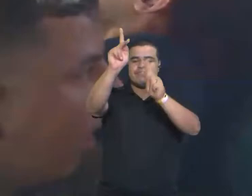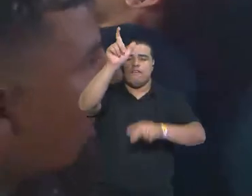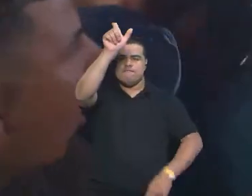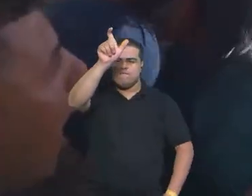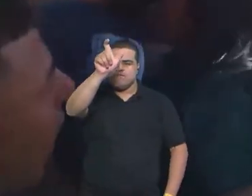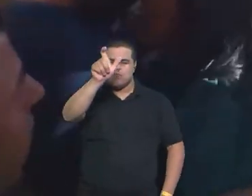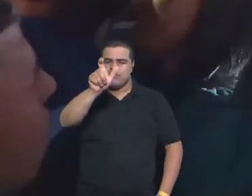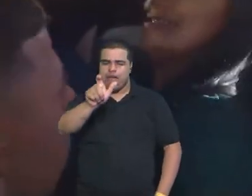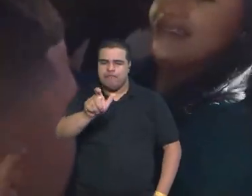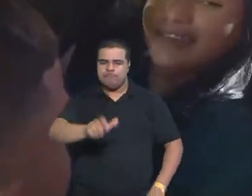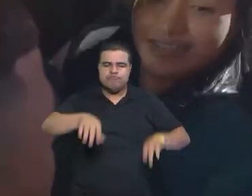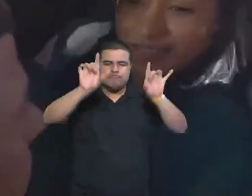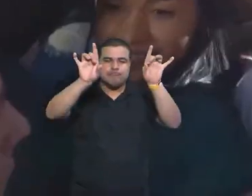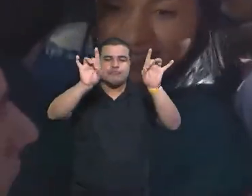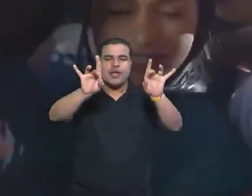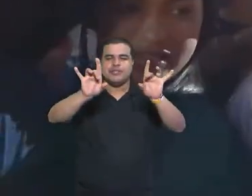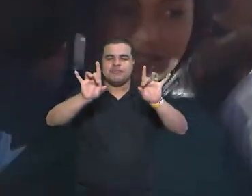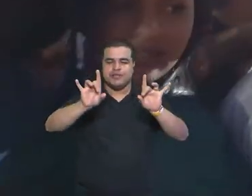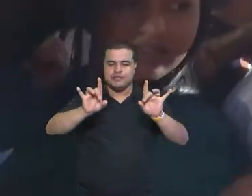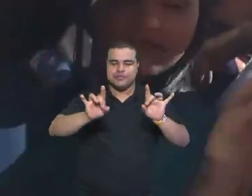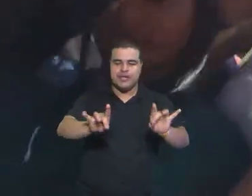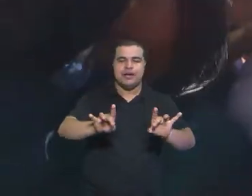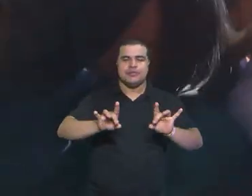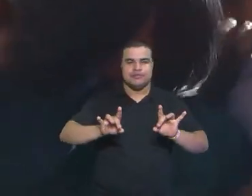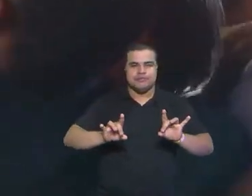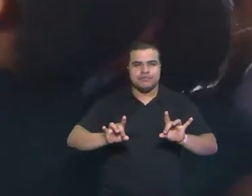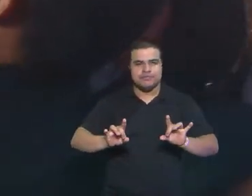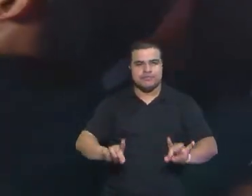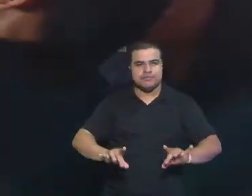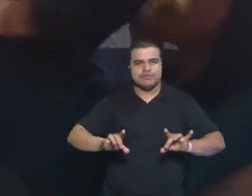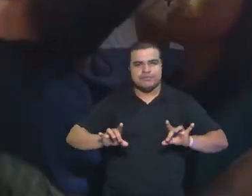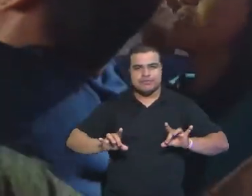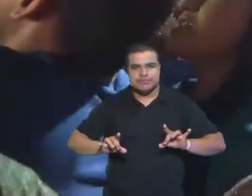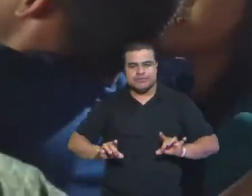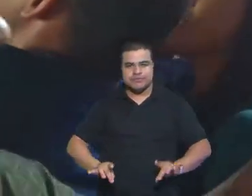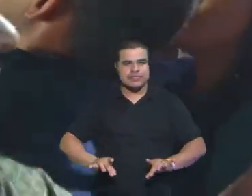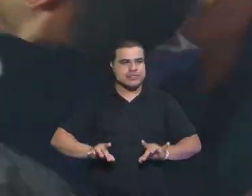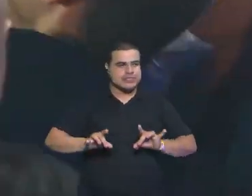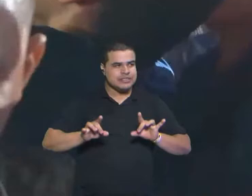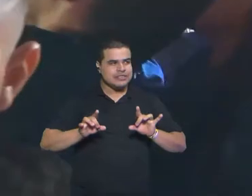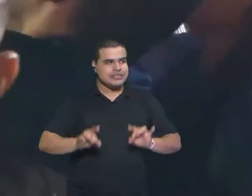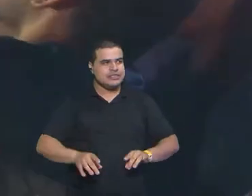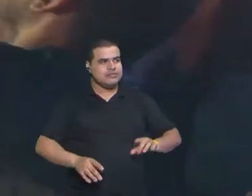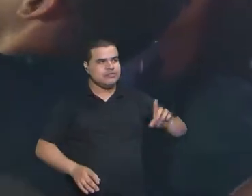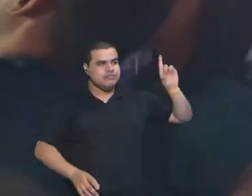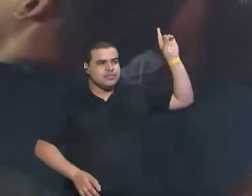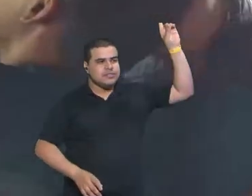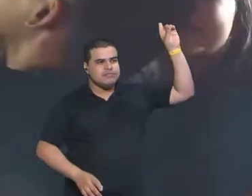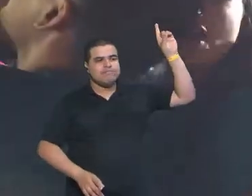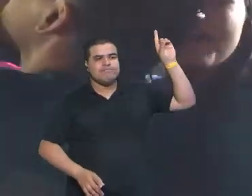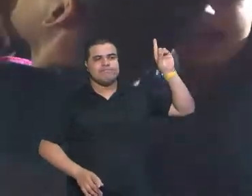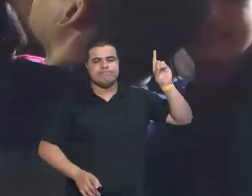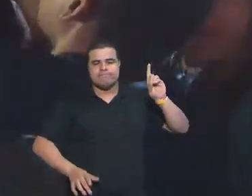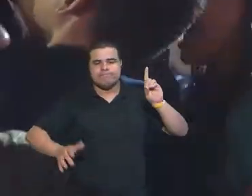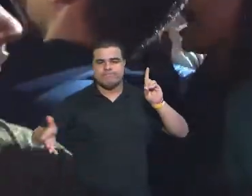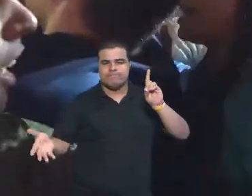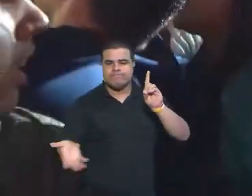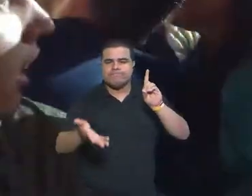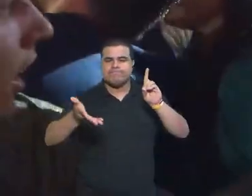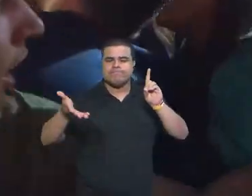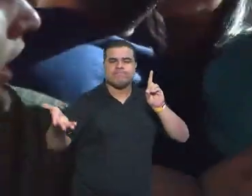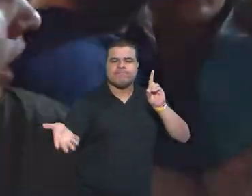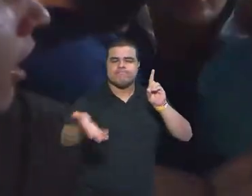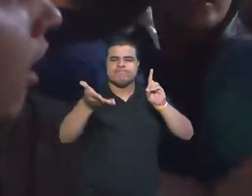é precioso passar o que o ouro por onde eu fiz se você desistiu das